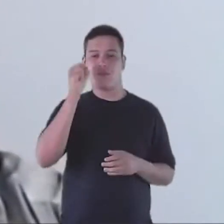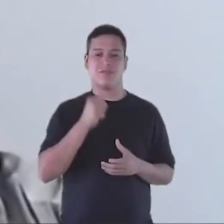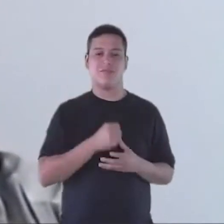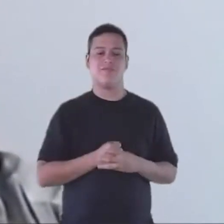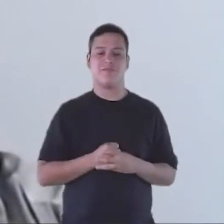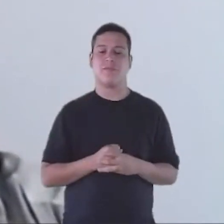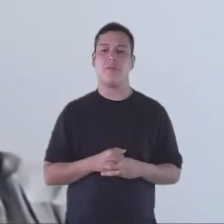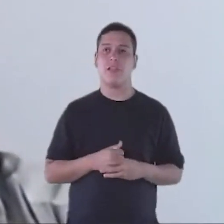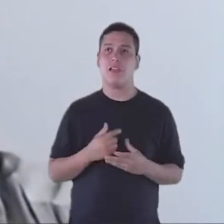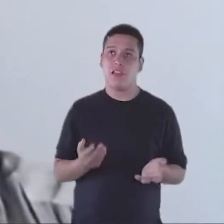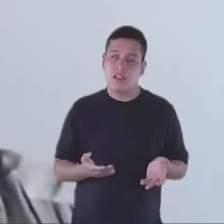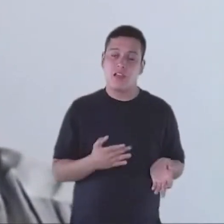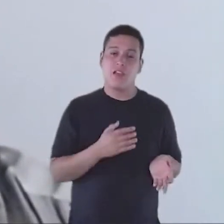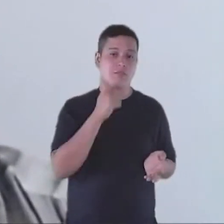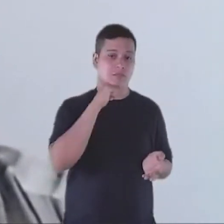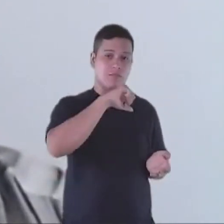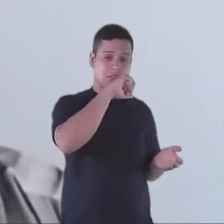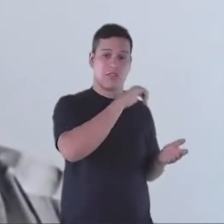linguagem.